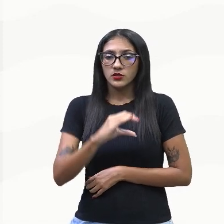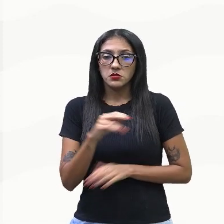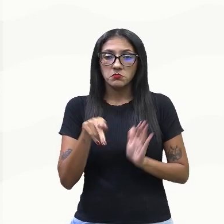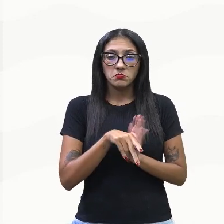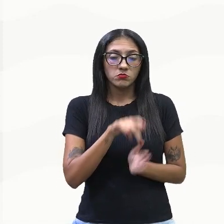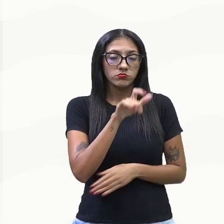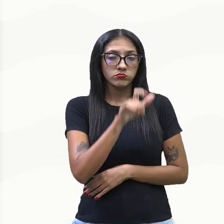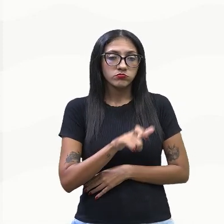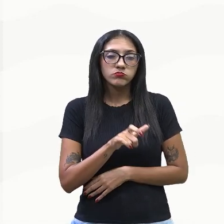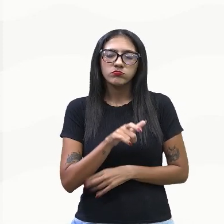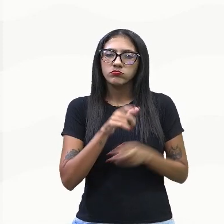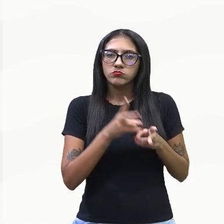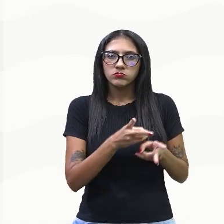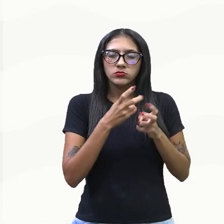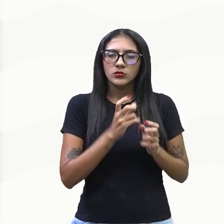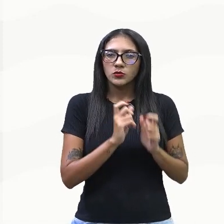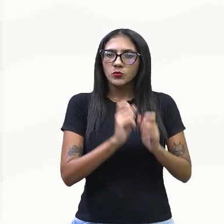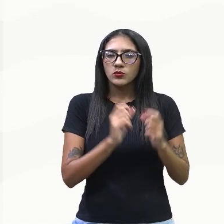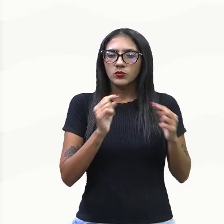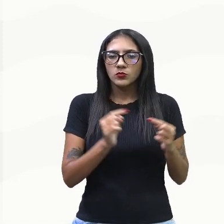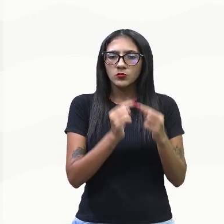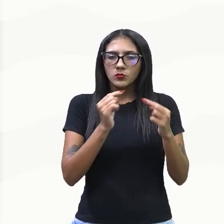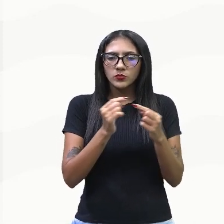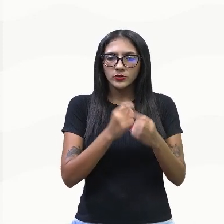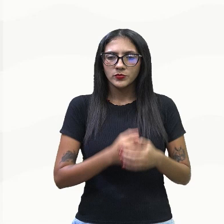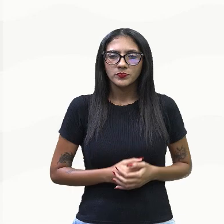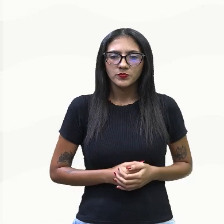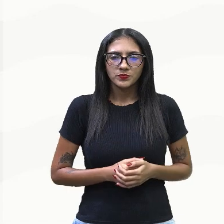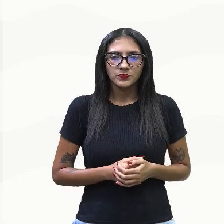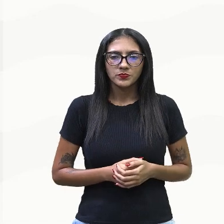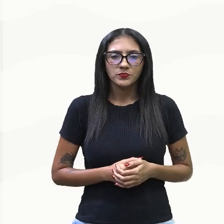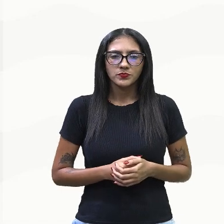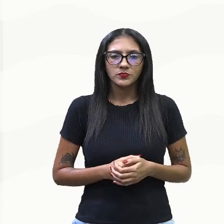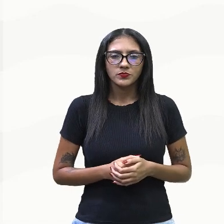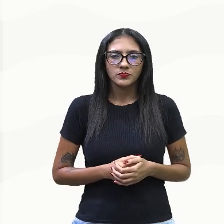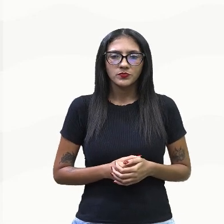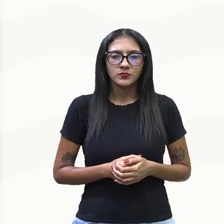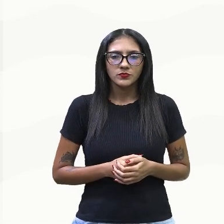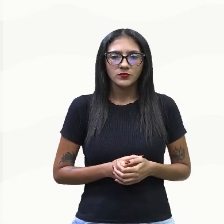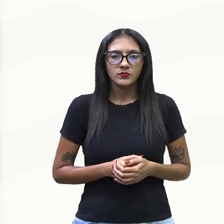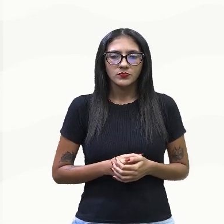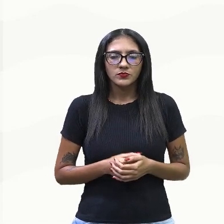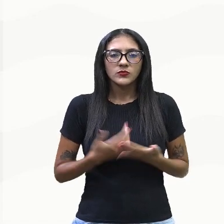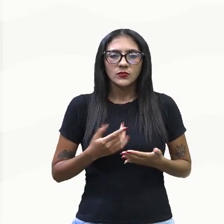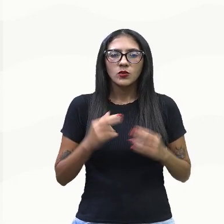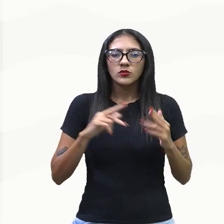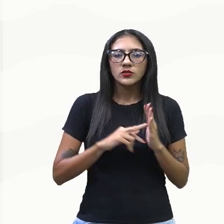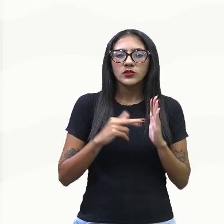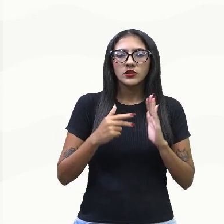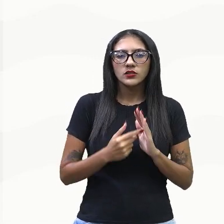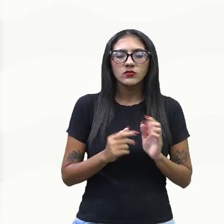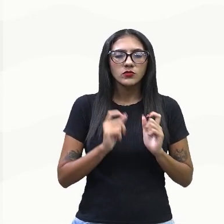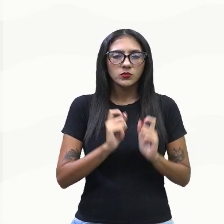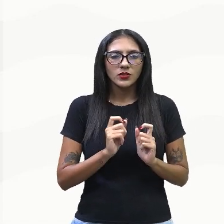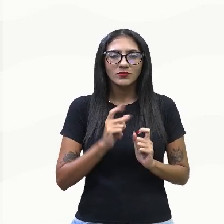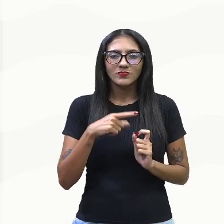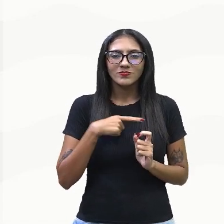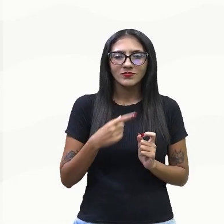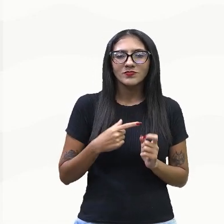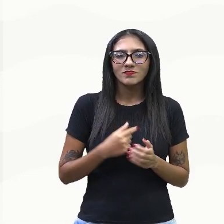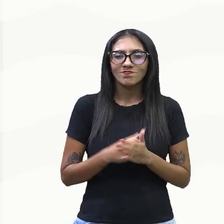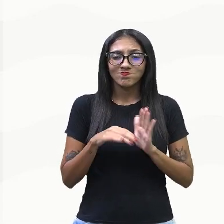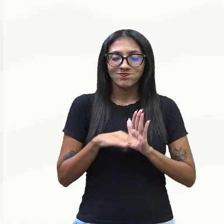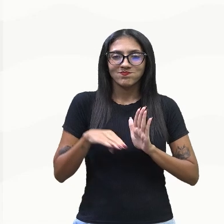Cauã, indica que o Cauã, o nome dele é João Cauã, ok? Está acima do peso desejado. E ele está